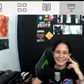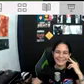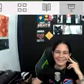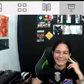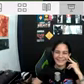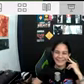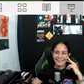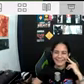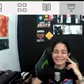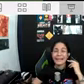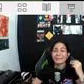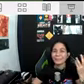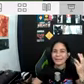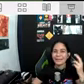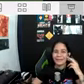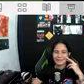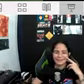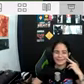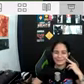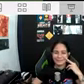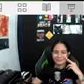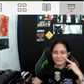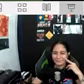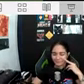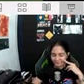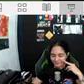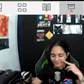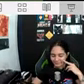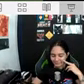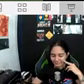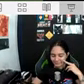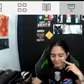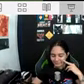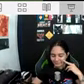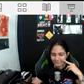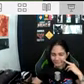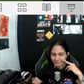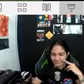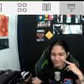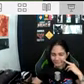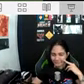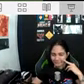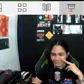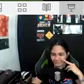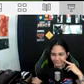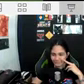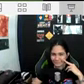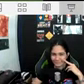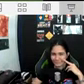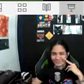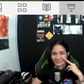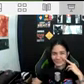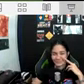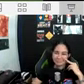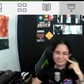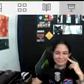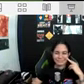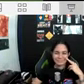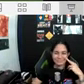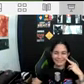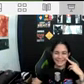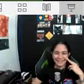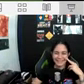vista. Tá, mas por quê? Talvez se esteja associada ao meu prazer de tomar Coca-Cola, então eu fico mais feliz, só